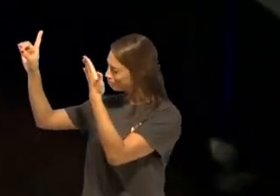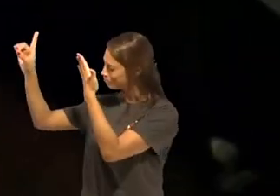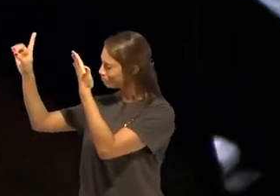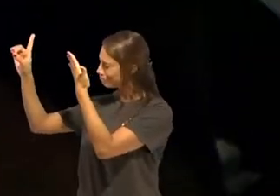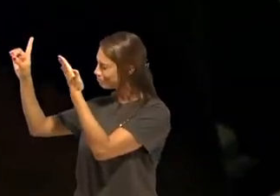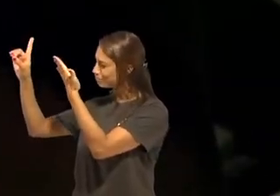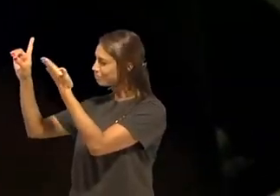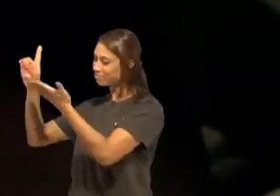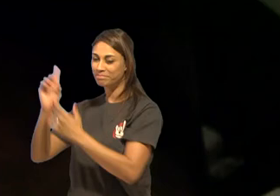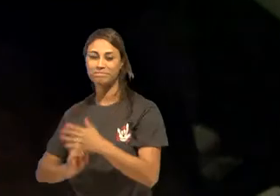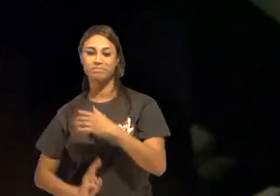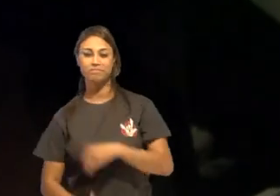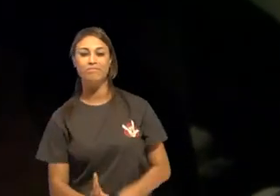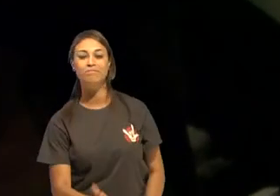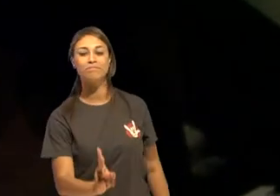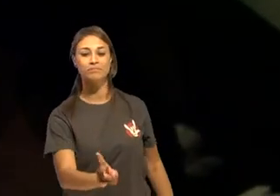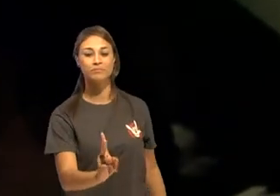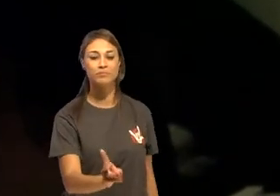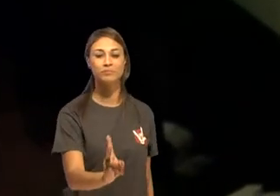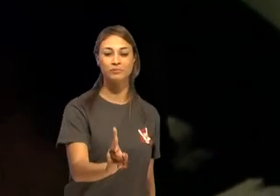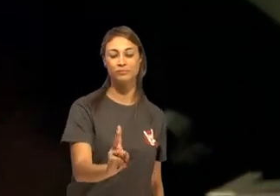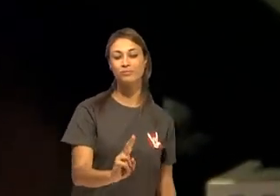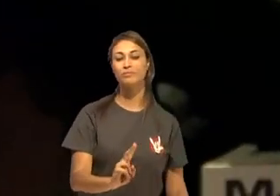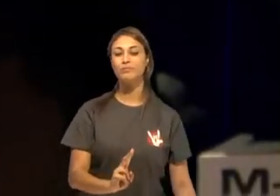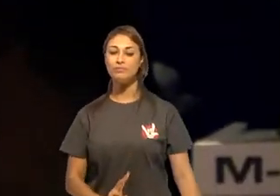eu confiarei. Ele é.